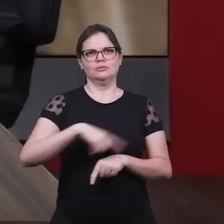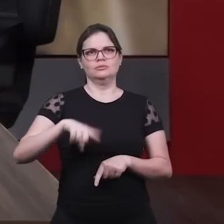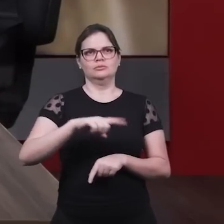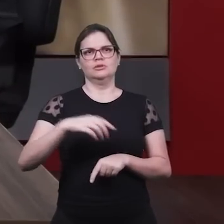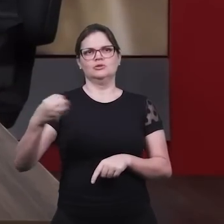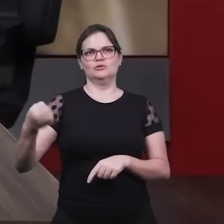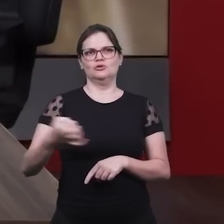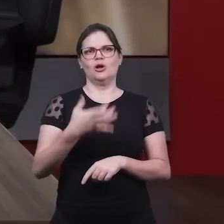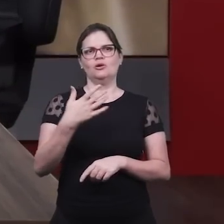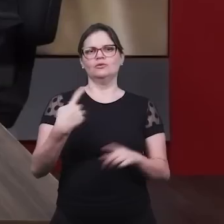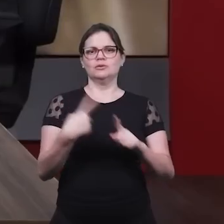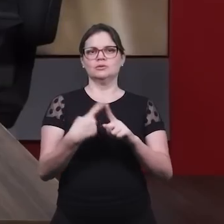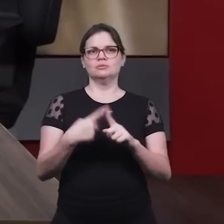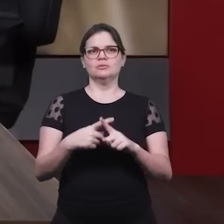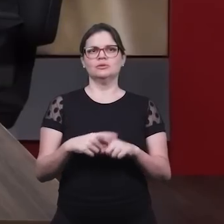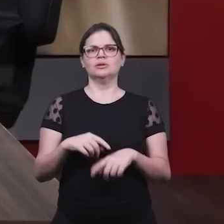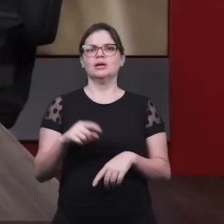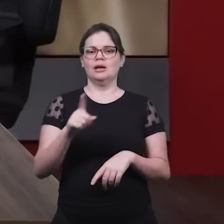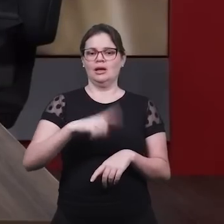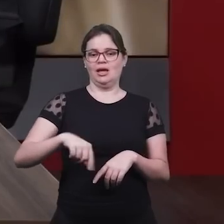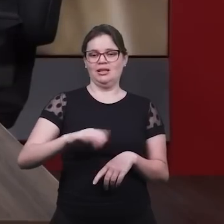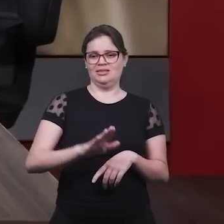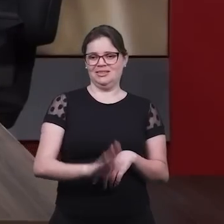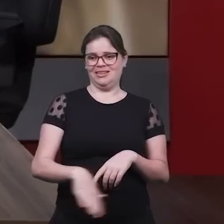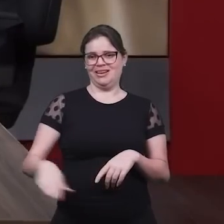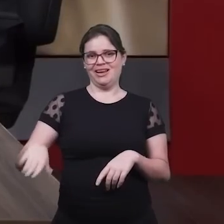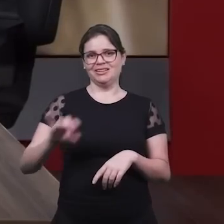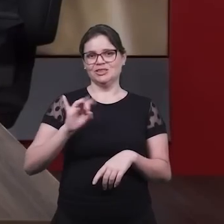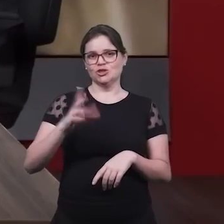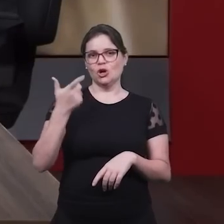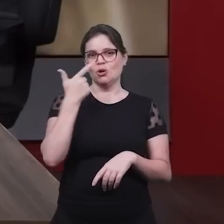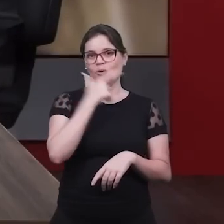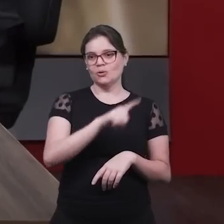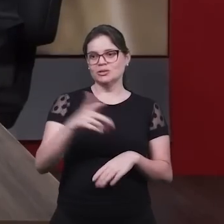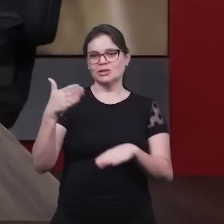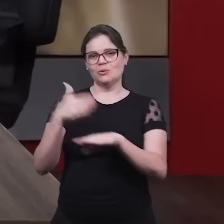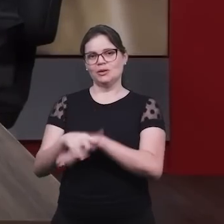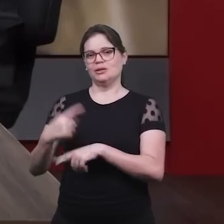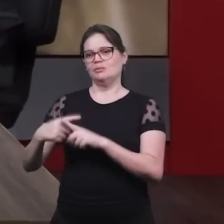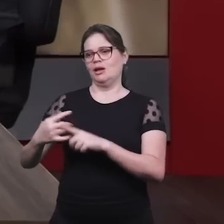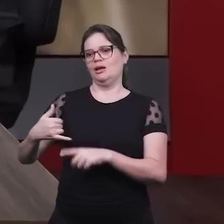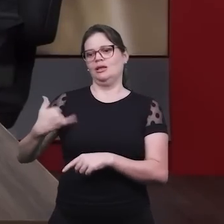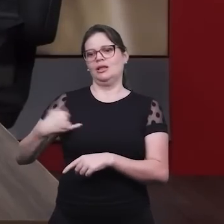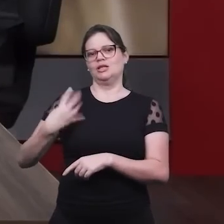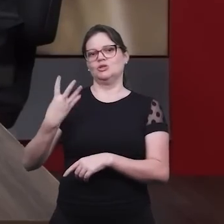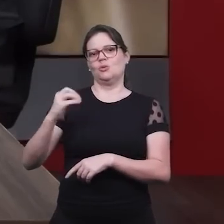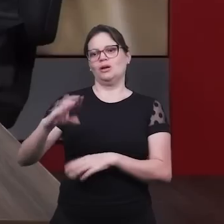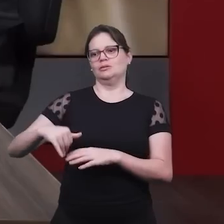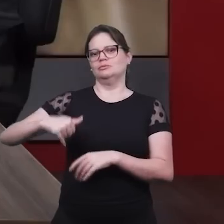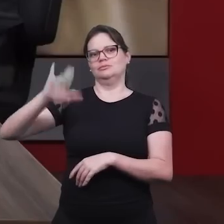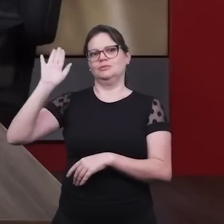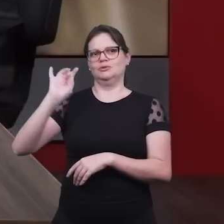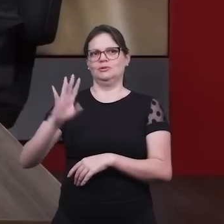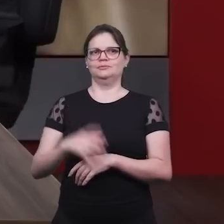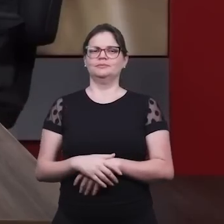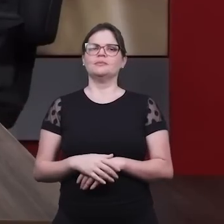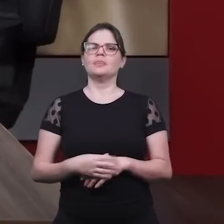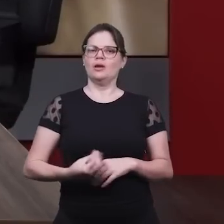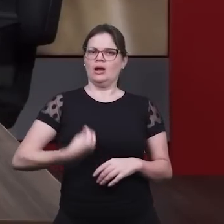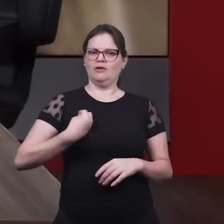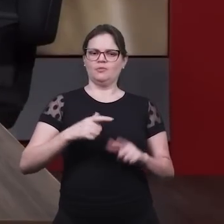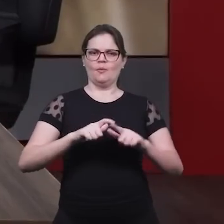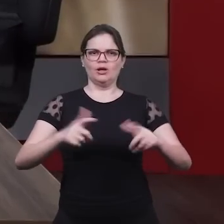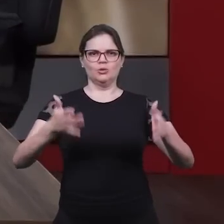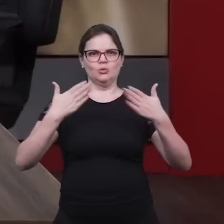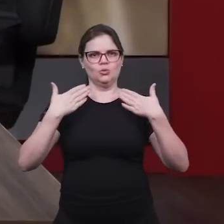né? Porque os novos também só entraram depois que cumpriu os seus 40 anos. Né? A vida num deserto é um milagre. Eu morei 2